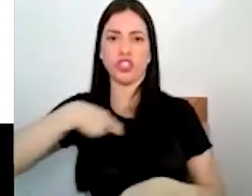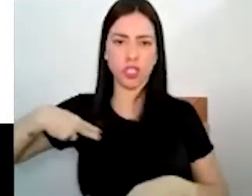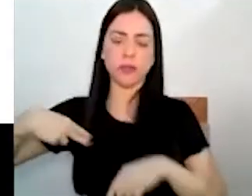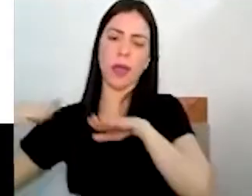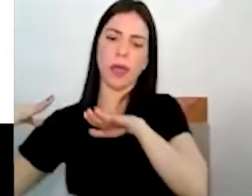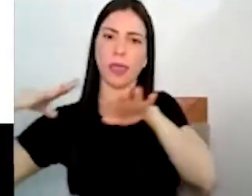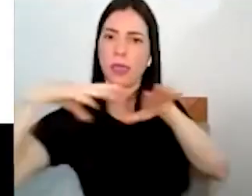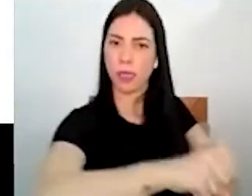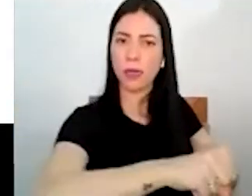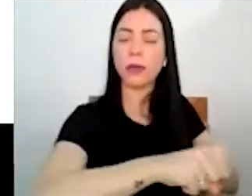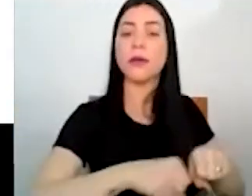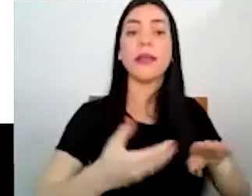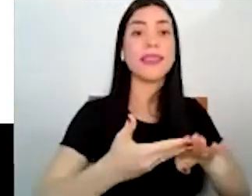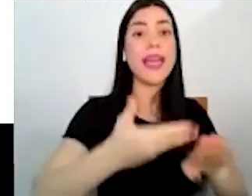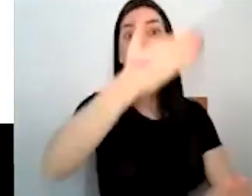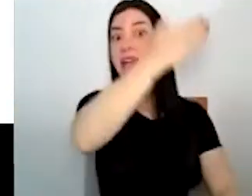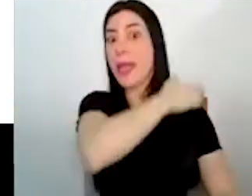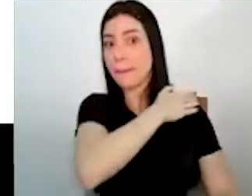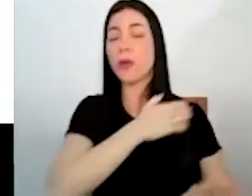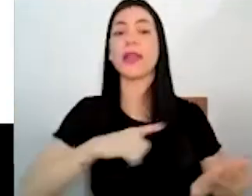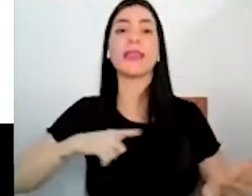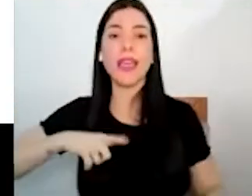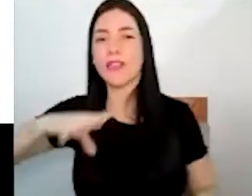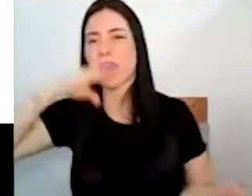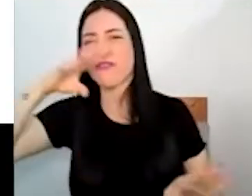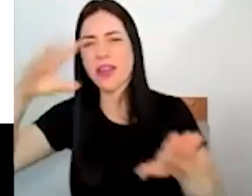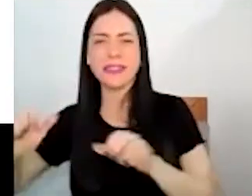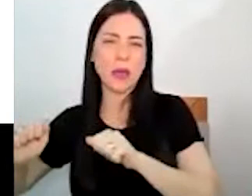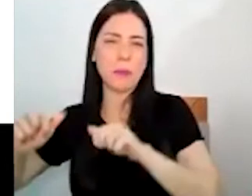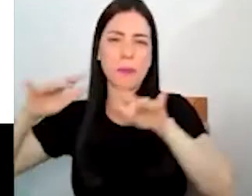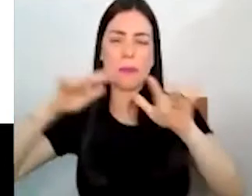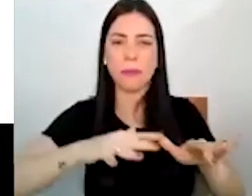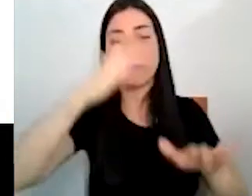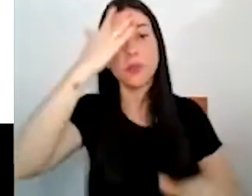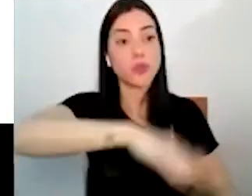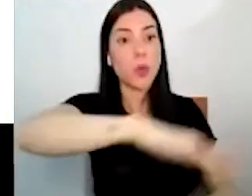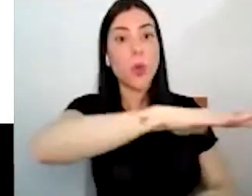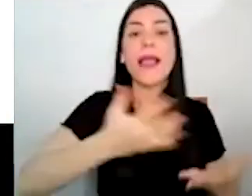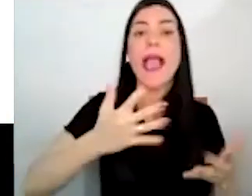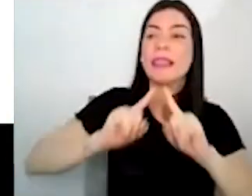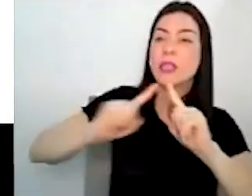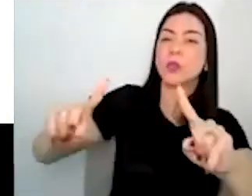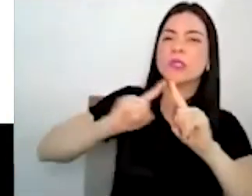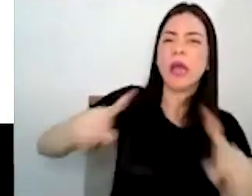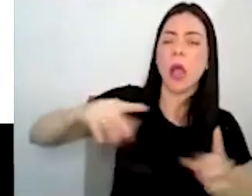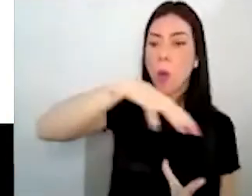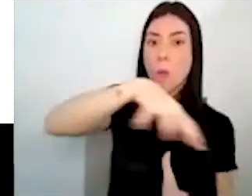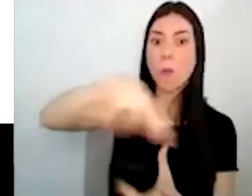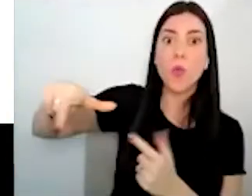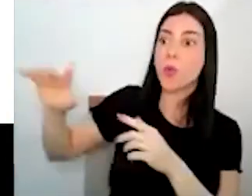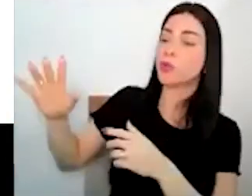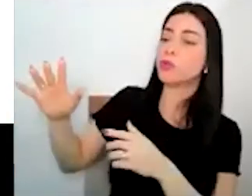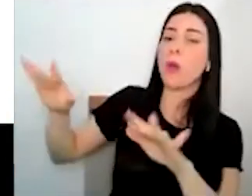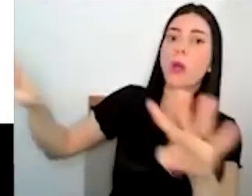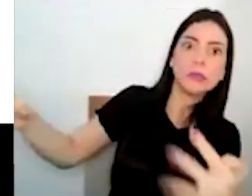Alguns filmes, inclusive, da época, muito dessa invasão, tentando denunciar para o mundo a situação que estava acontecendo ali, alguns deles anteriores, então, que mostravam aquela